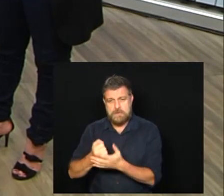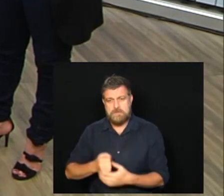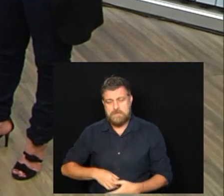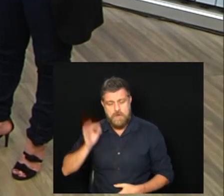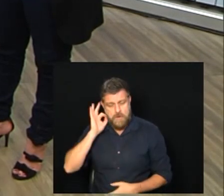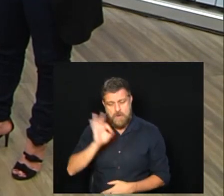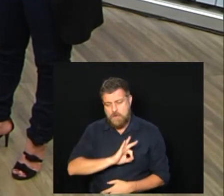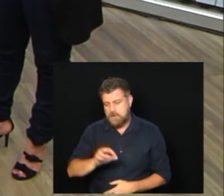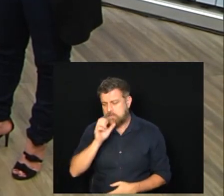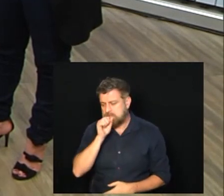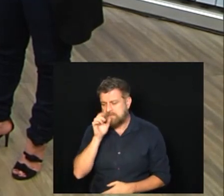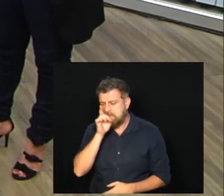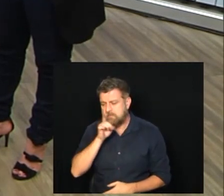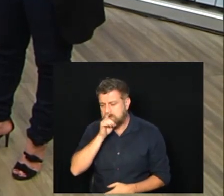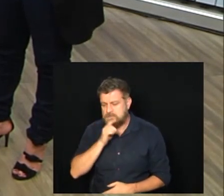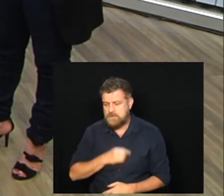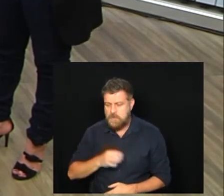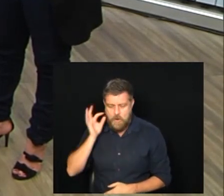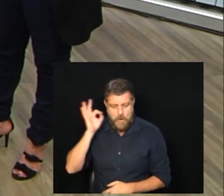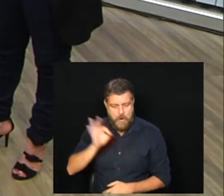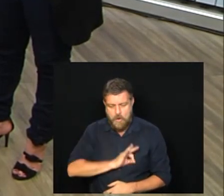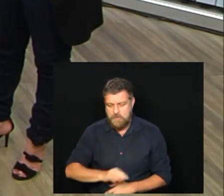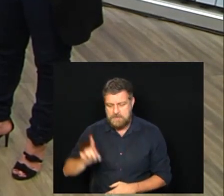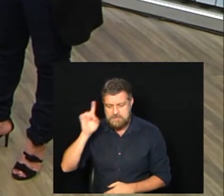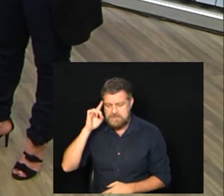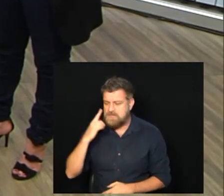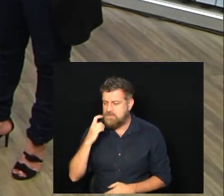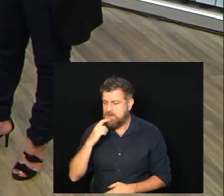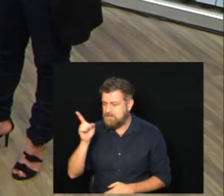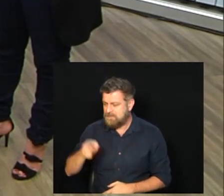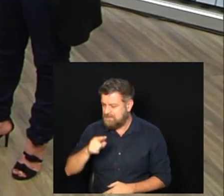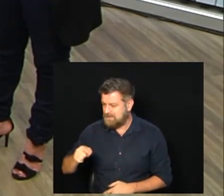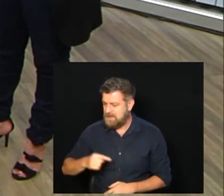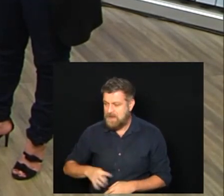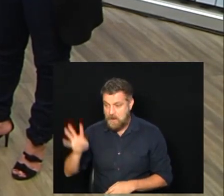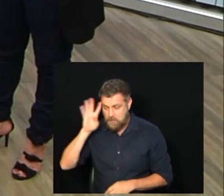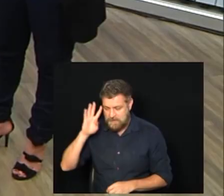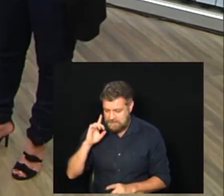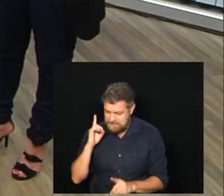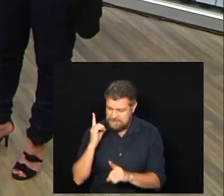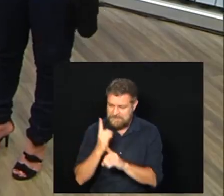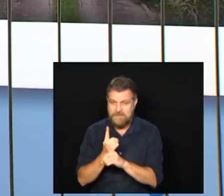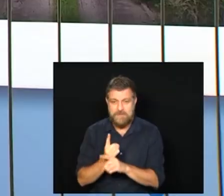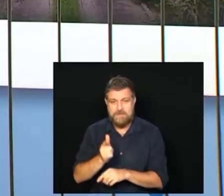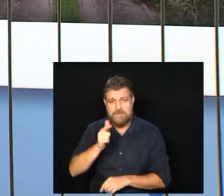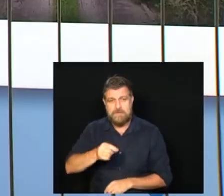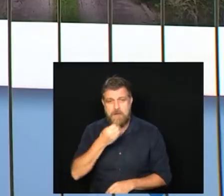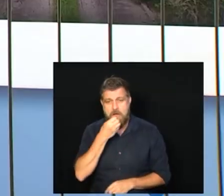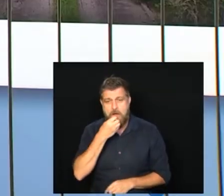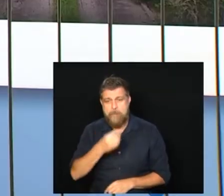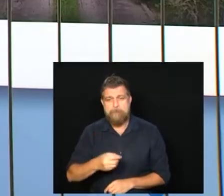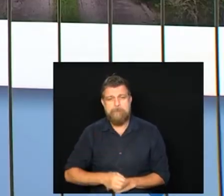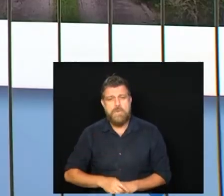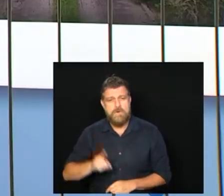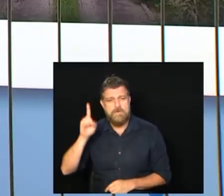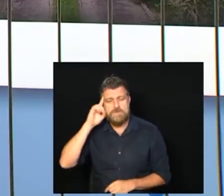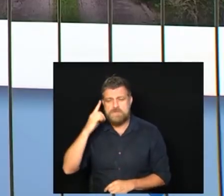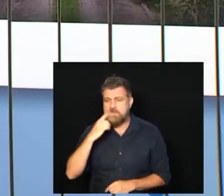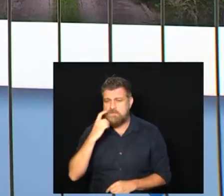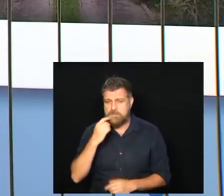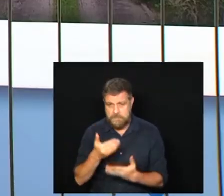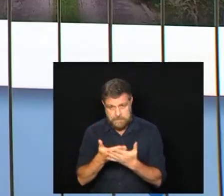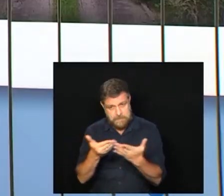Ótimo fim de semana, ótimo feriado e nos vemos na quarta-feira. Até quarta-feira, um bom feriado para você, se